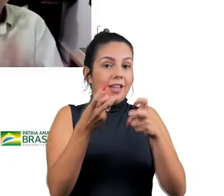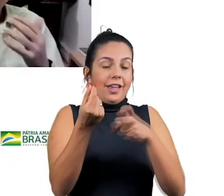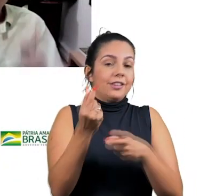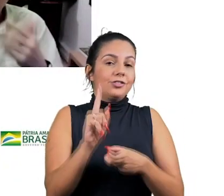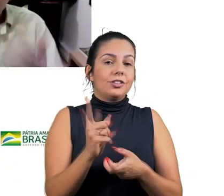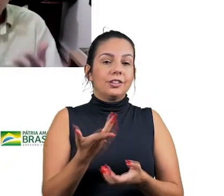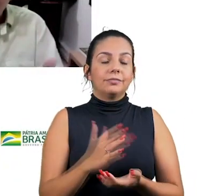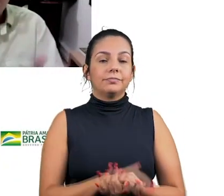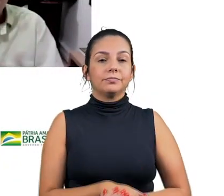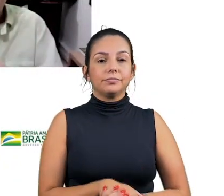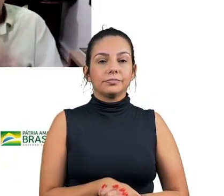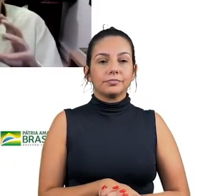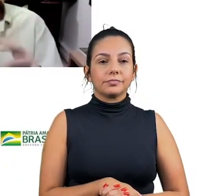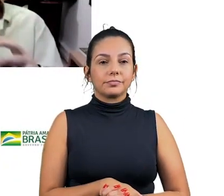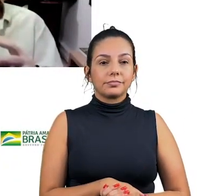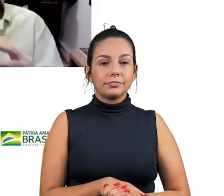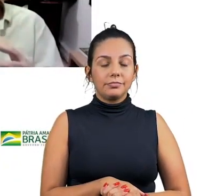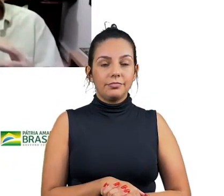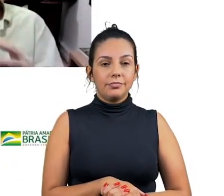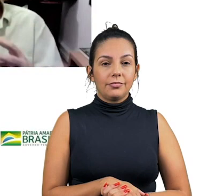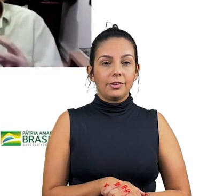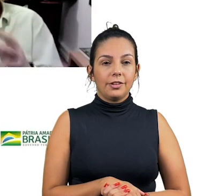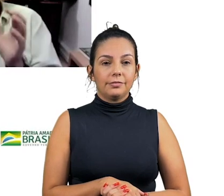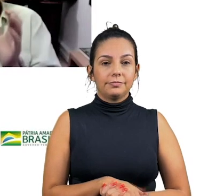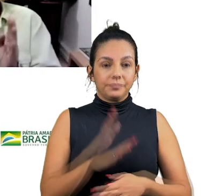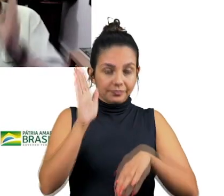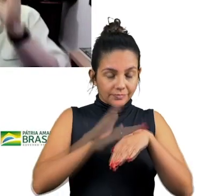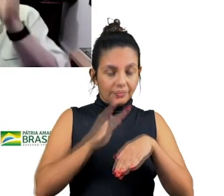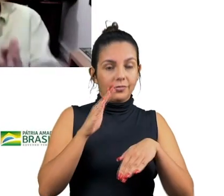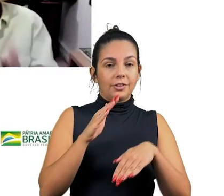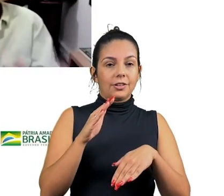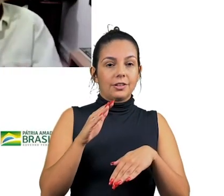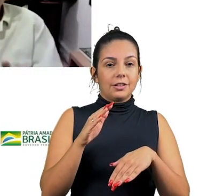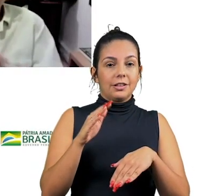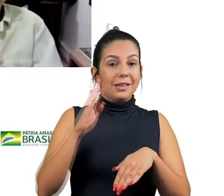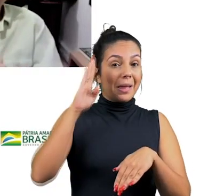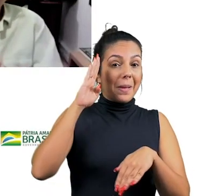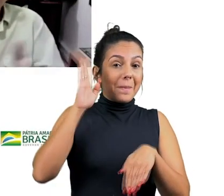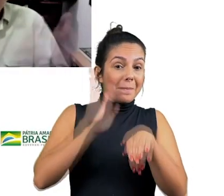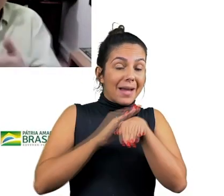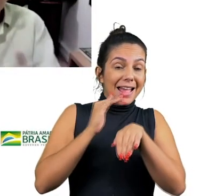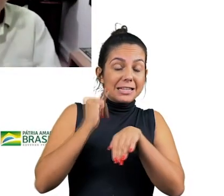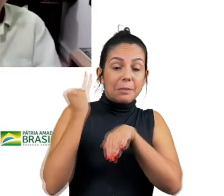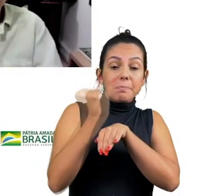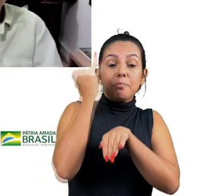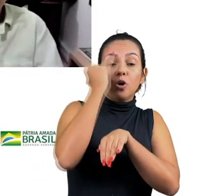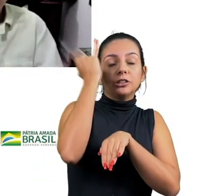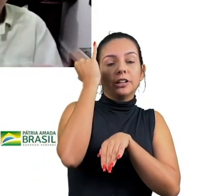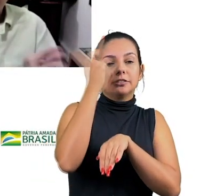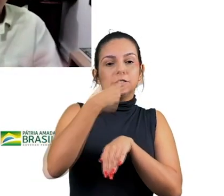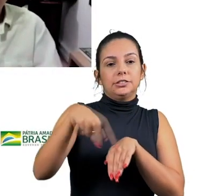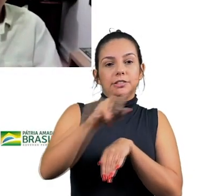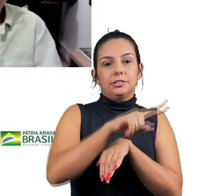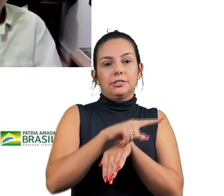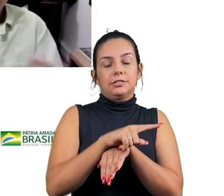menos. Portanto, cada vez mais ele terá que ser levado a ter prioridades muito claras. E essa vai